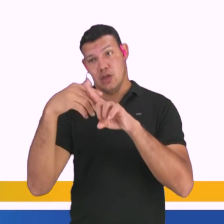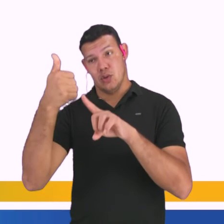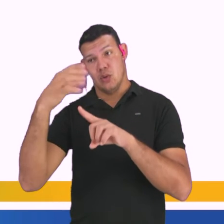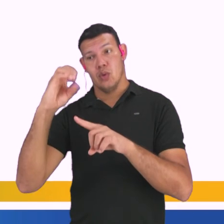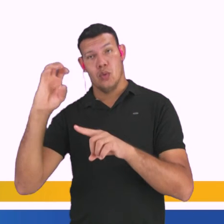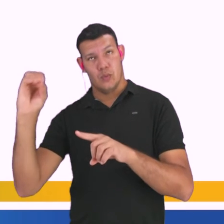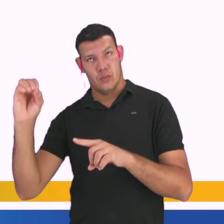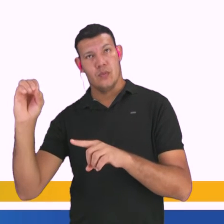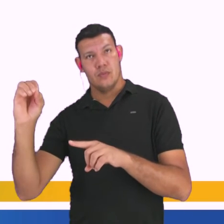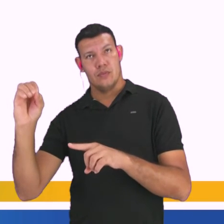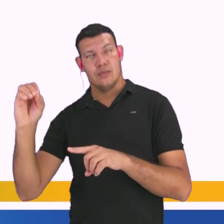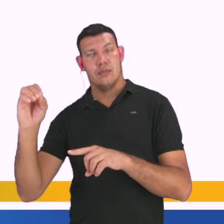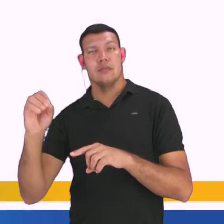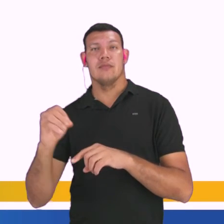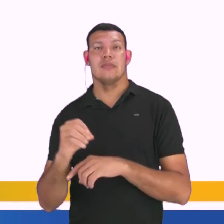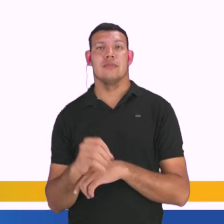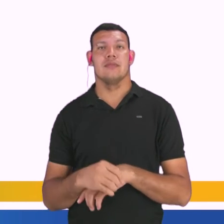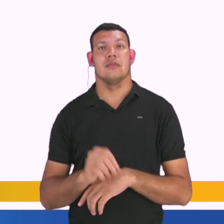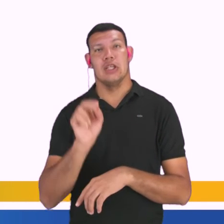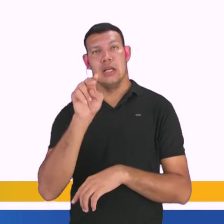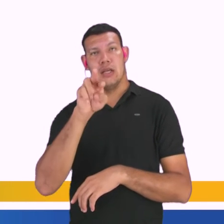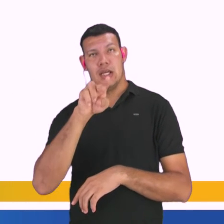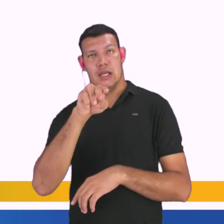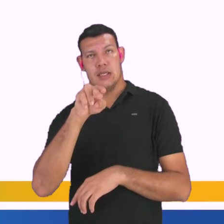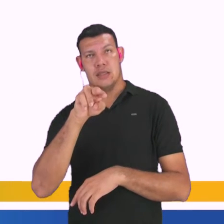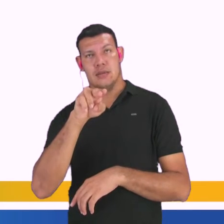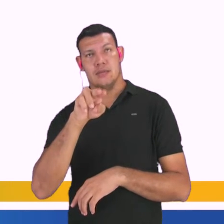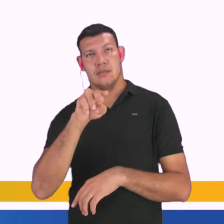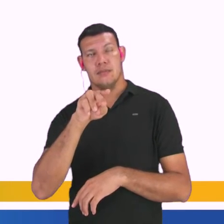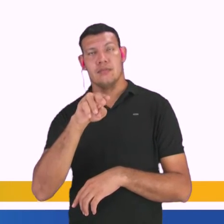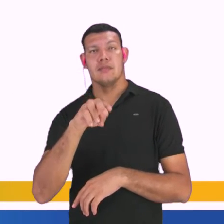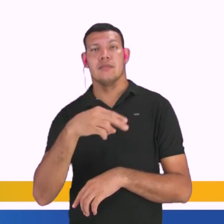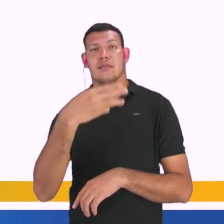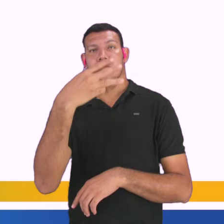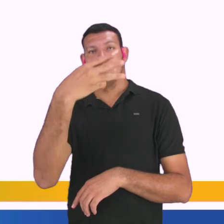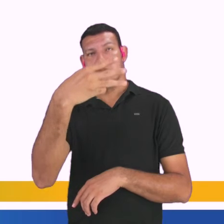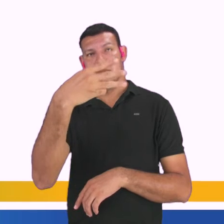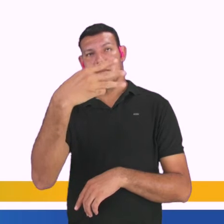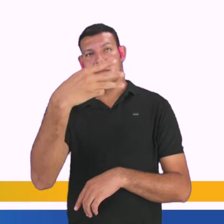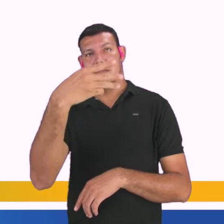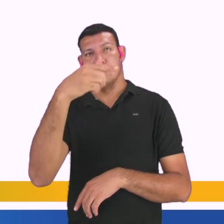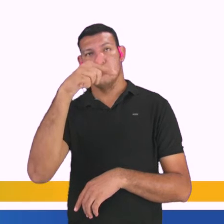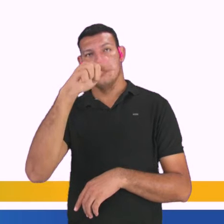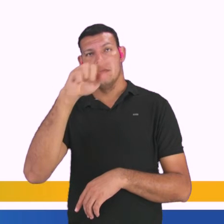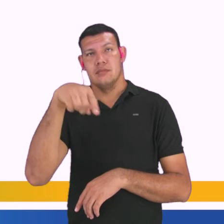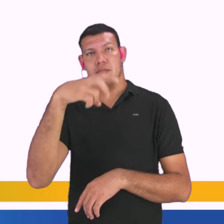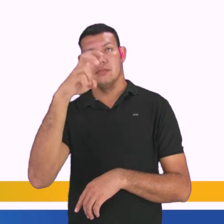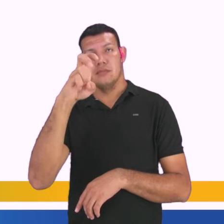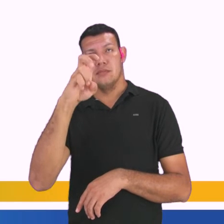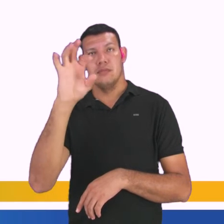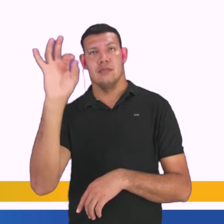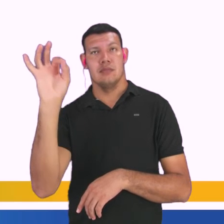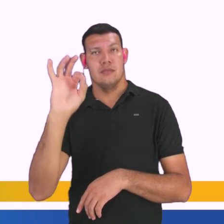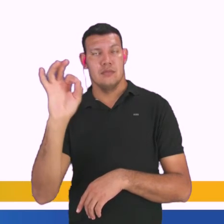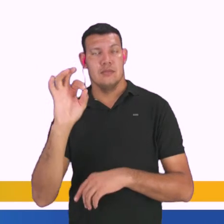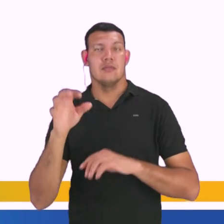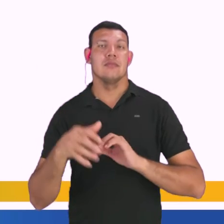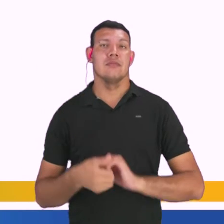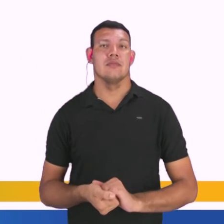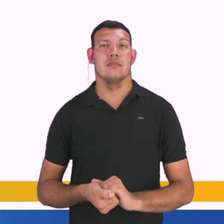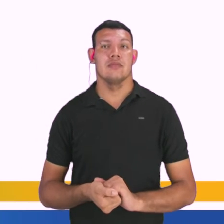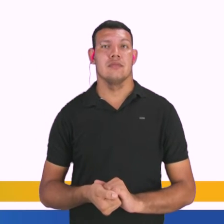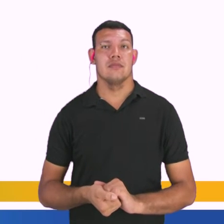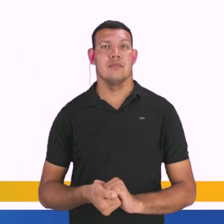nós multiplicamos por 100 do percentual nós teremos